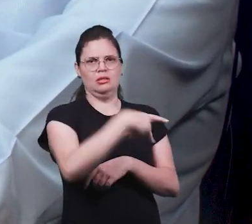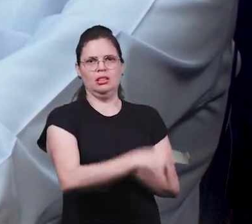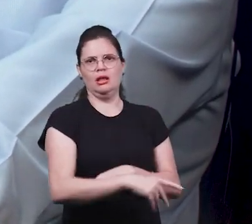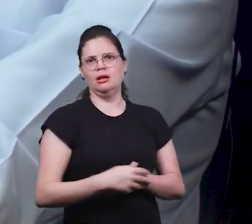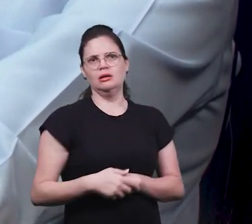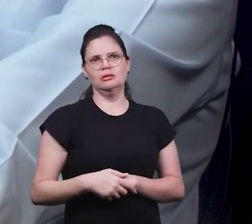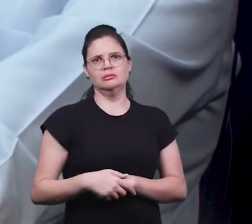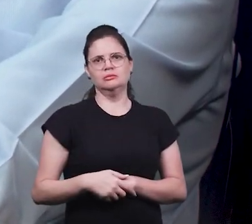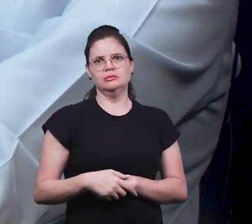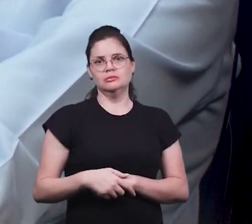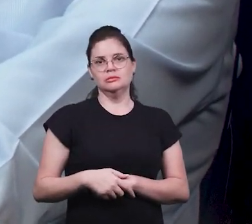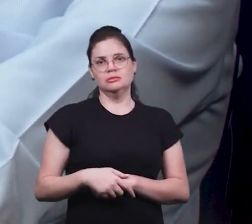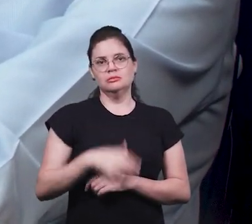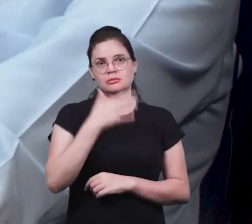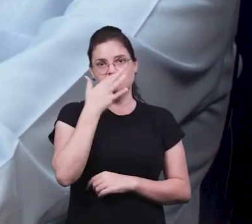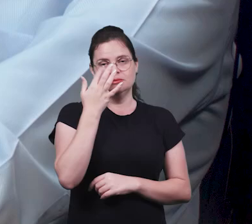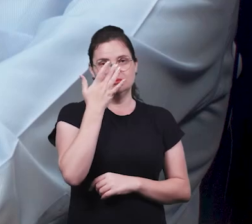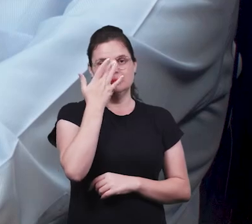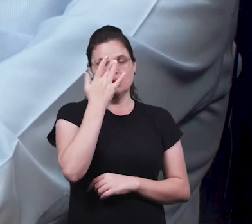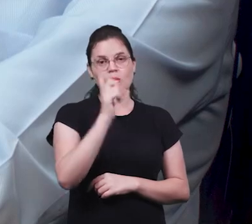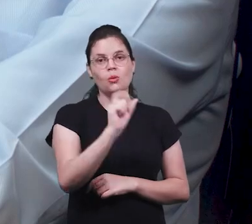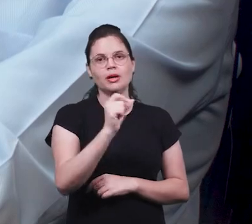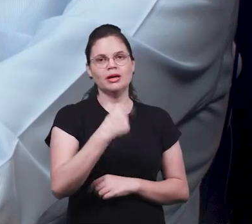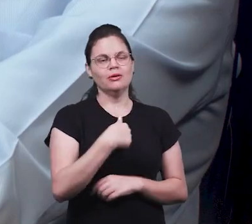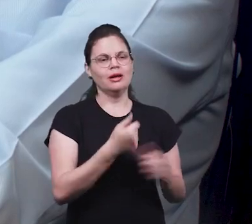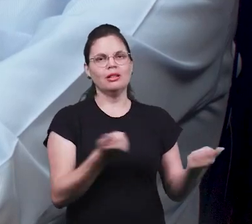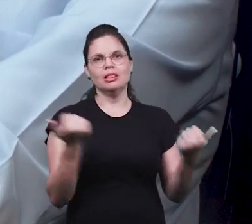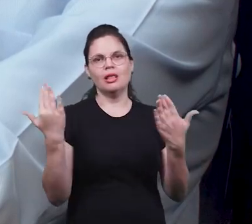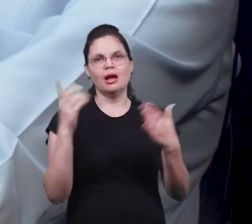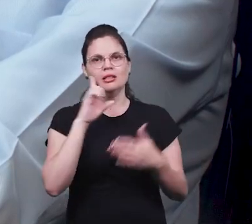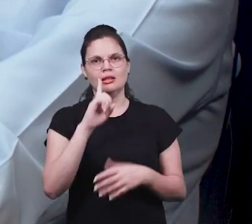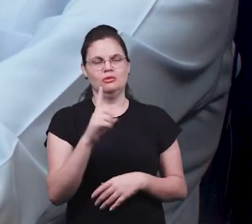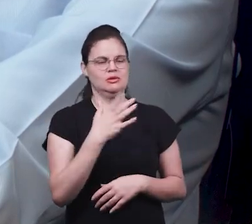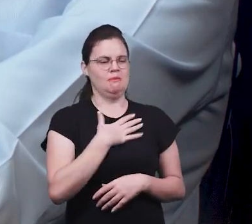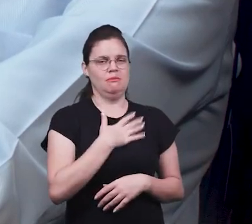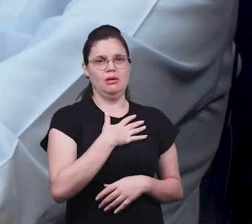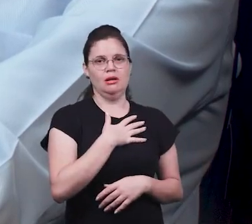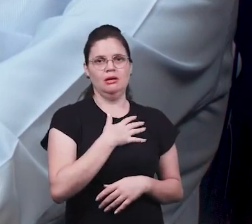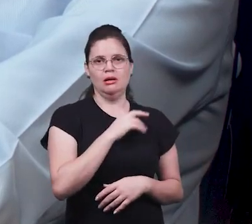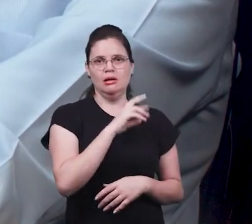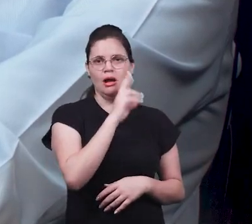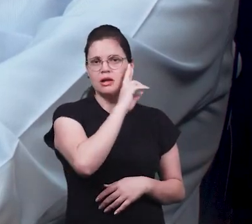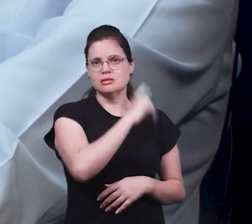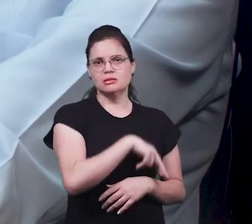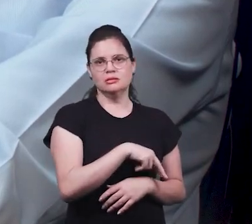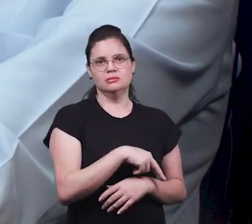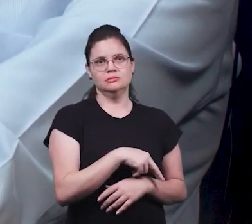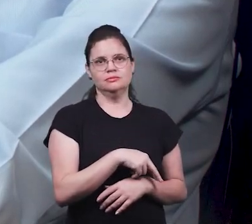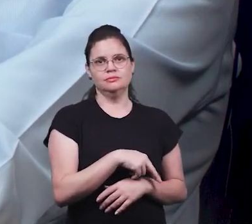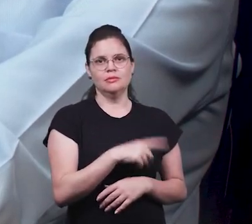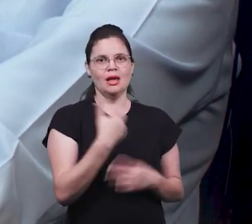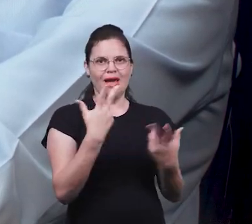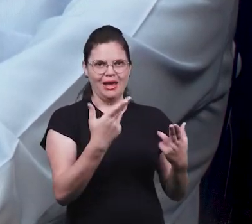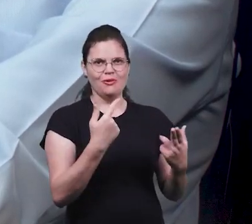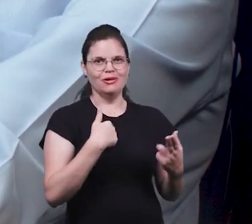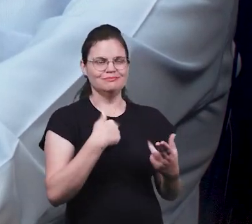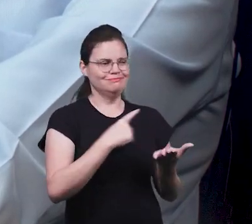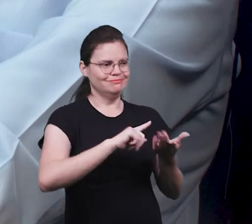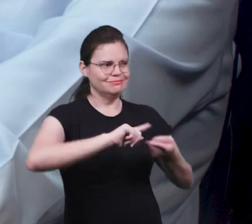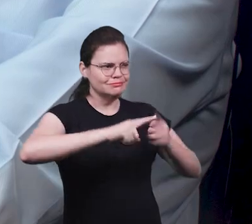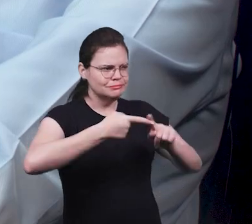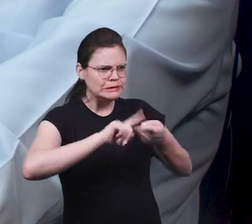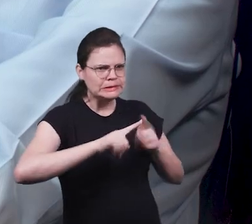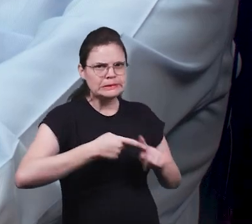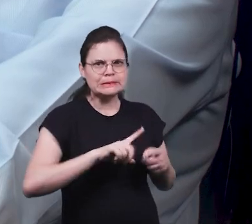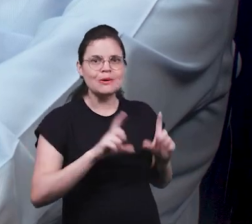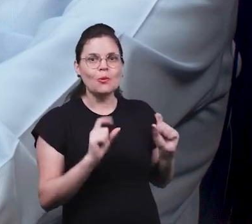novamente. Aquilo que ele quer oferecer, aquilo que ele quer construir, aquilo que ele quer fazer. E aí ele começa a fazer, e a Bíblia diz lá, eles trocaram a pedra